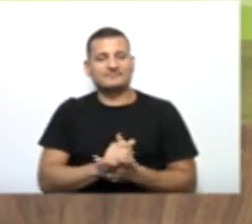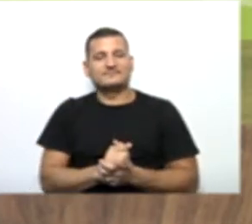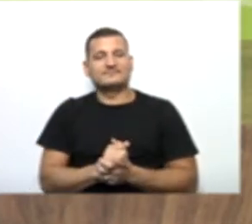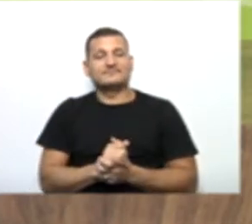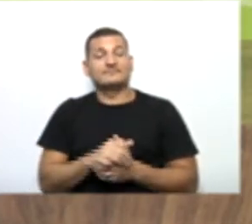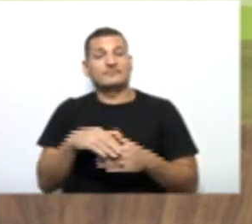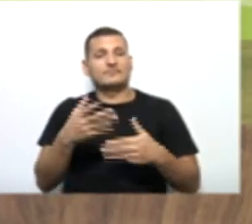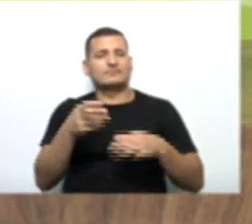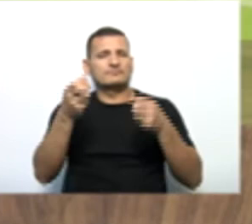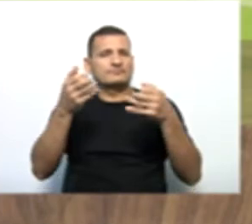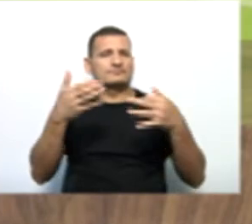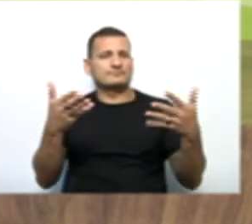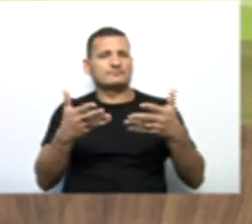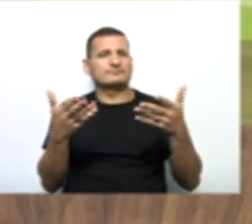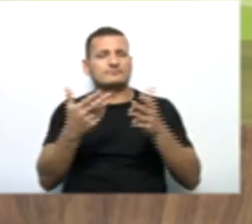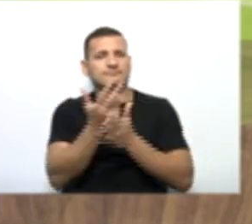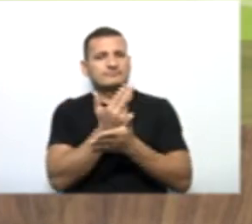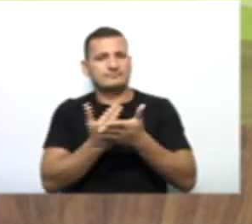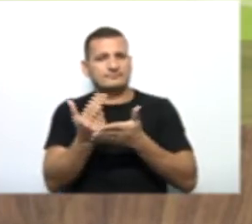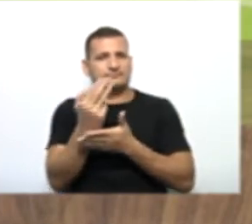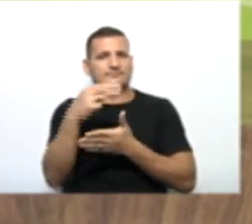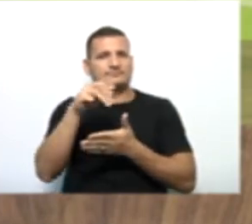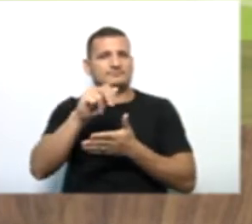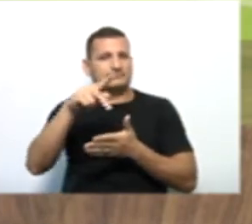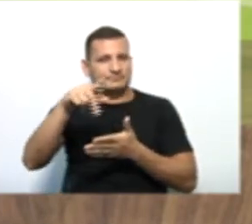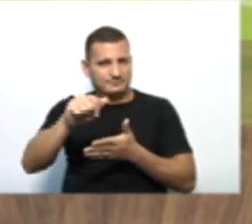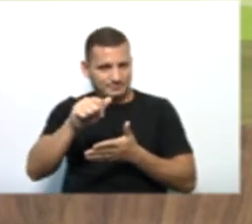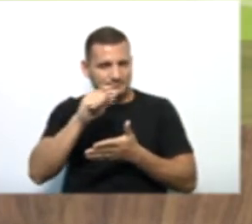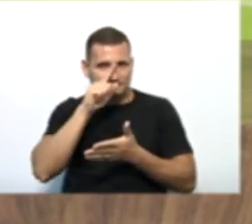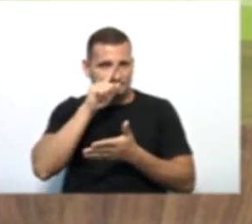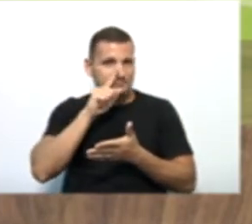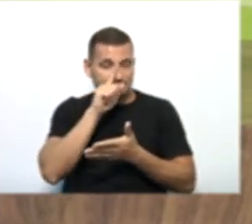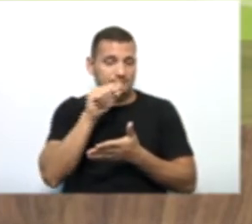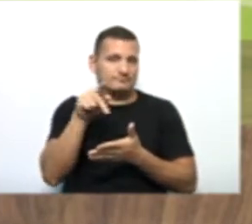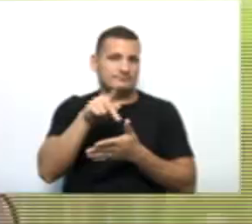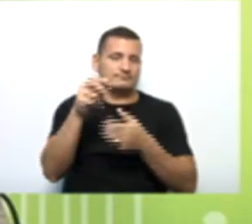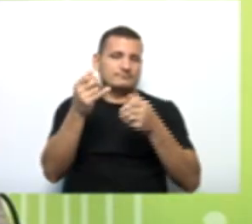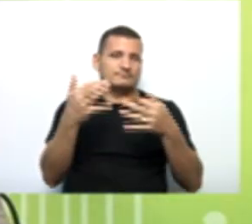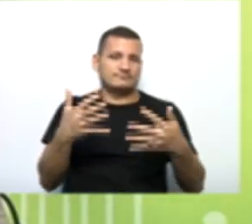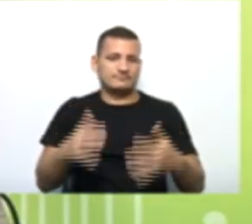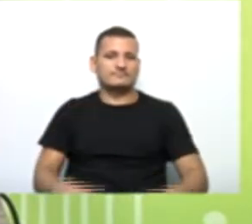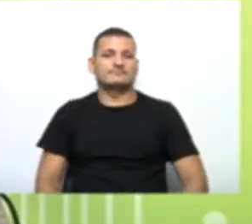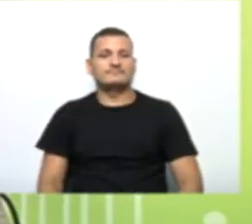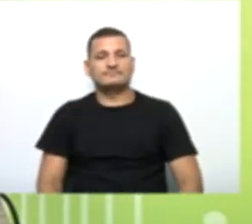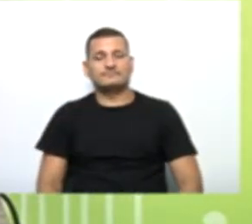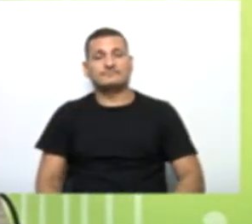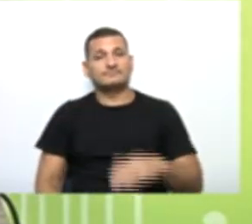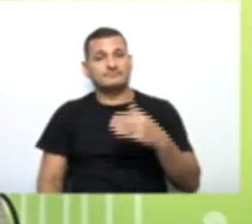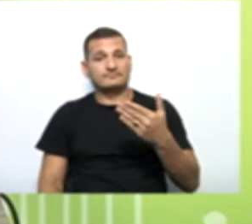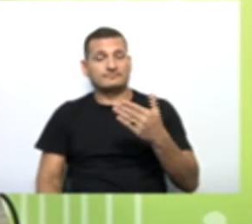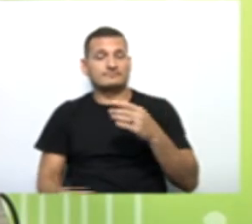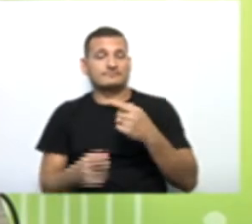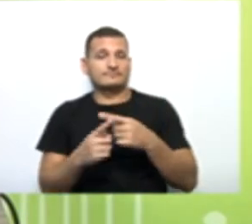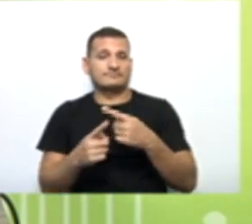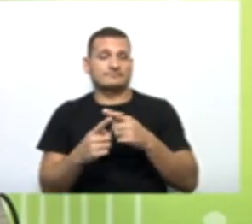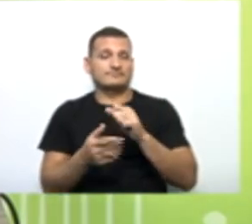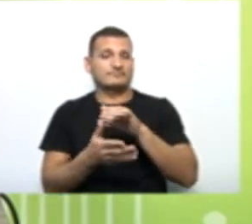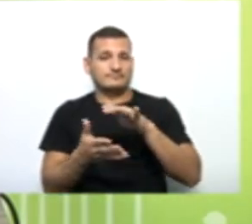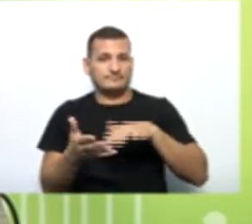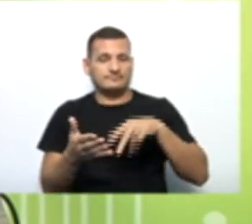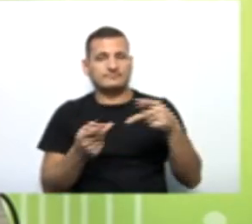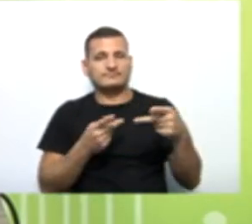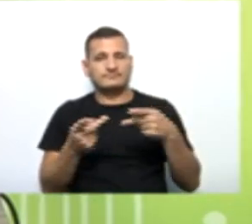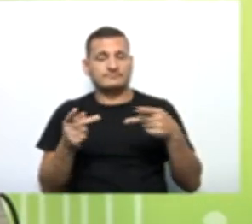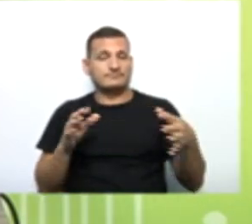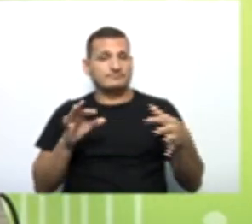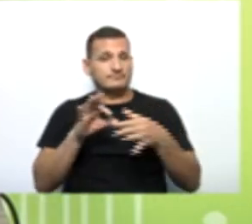aí, professor, do mapa de risco, né? O pessoal de Vilhena teve uma dúvida, o professor Kleber vai explicar aqui. Okay? Beleza, então porque é a nossa atividade do projeto integrador e é